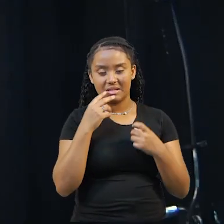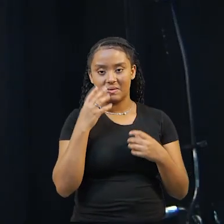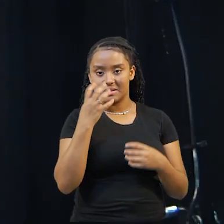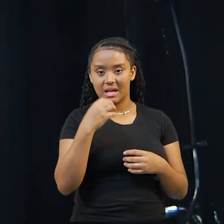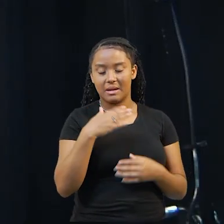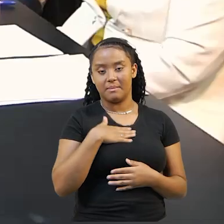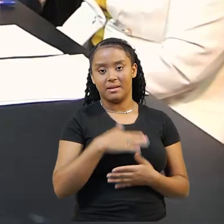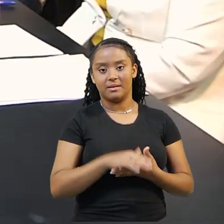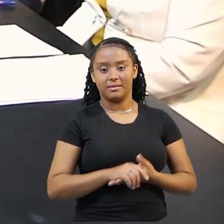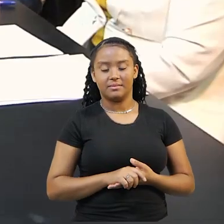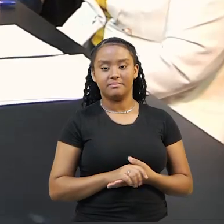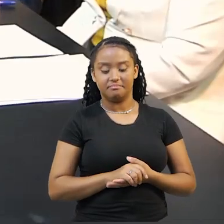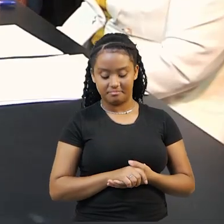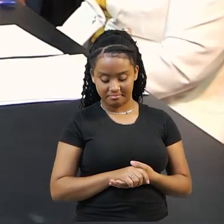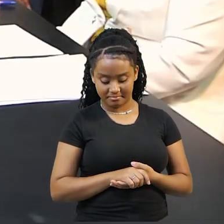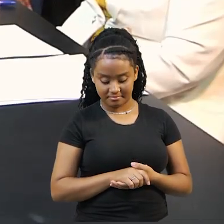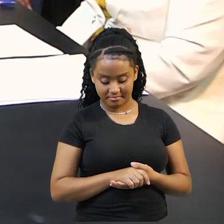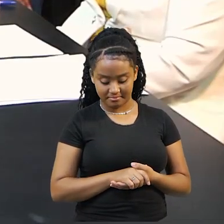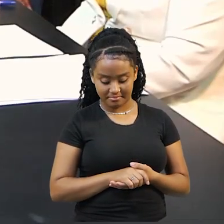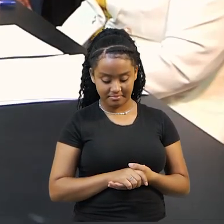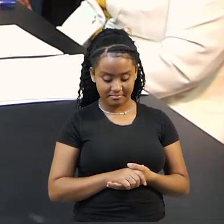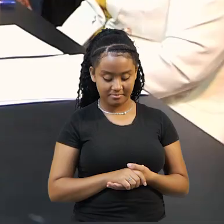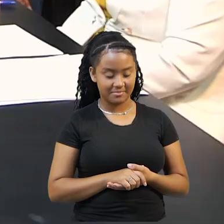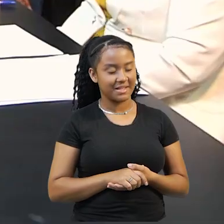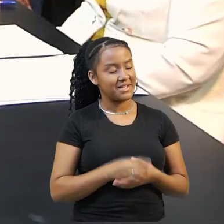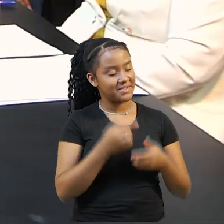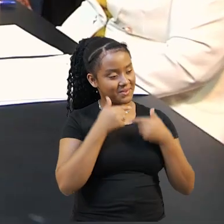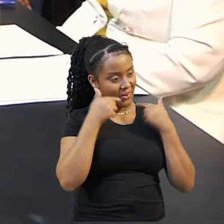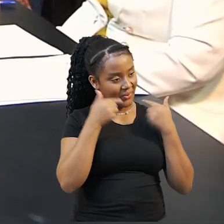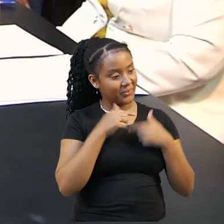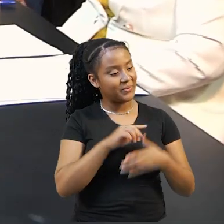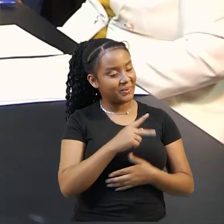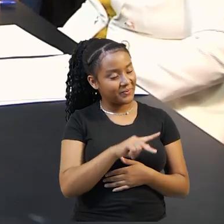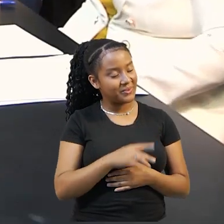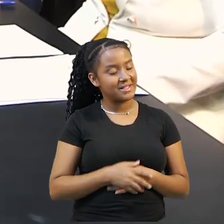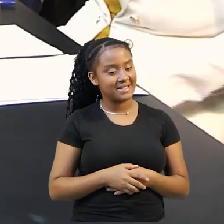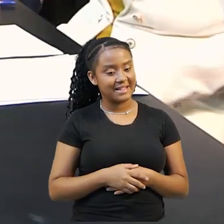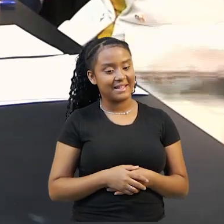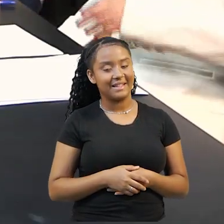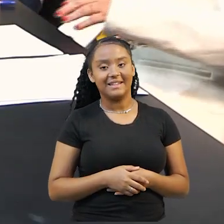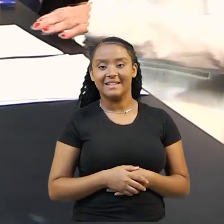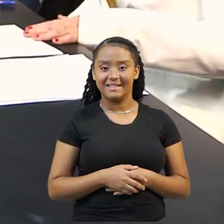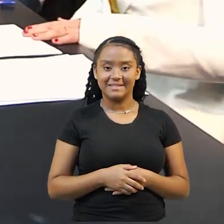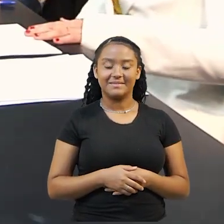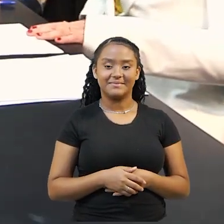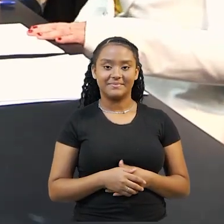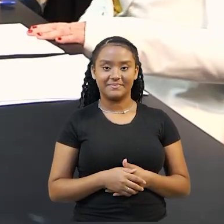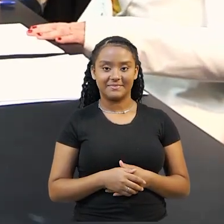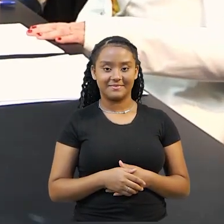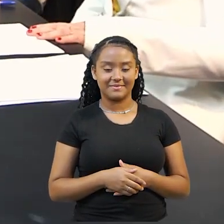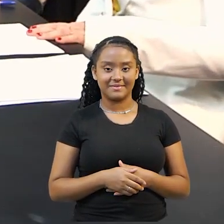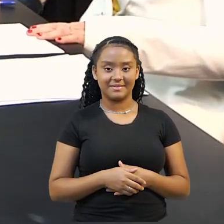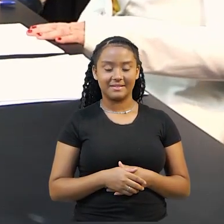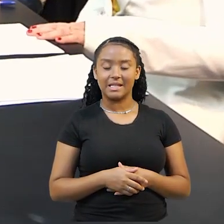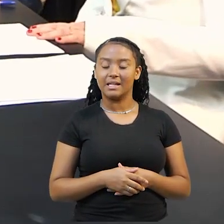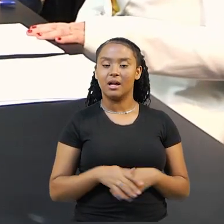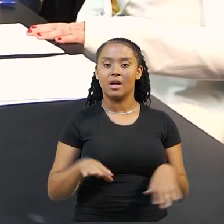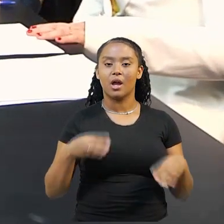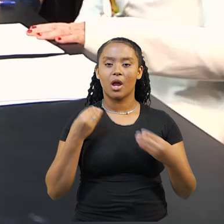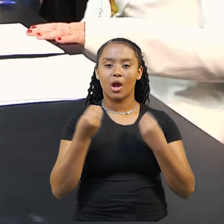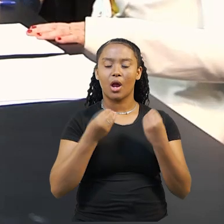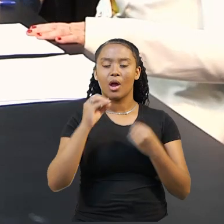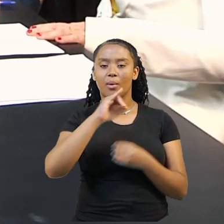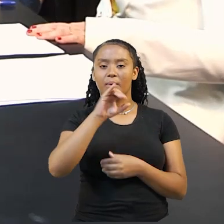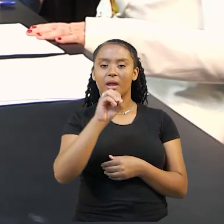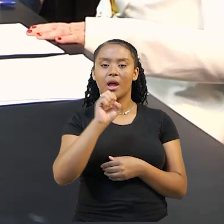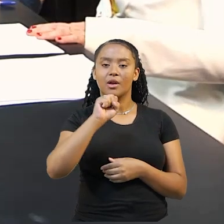preocupação. Abençoada. Sortuda ela, né? Abençoada, abençoada. Como é que